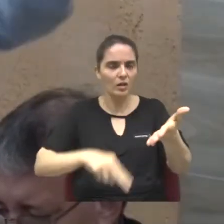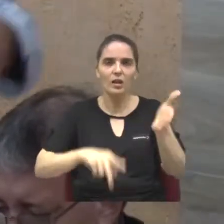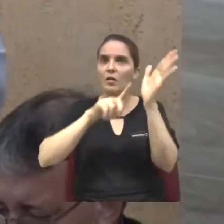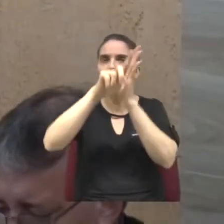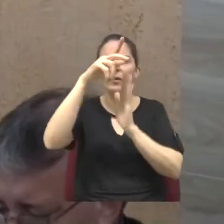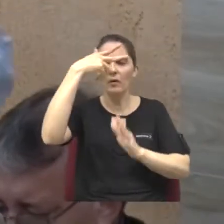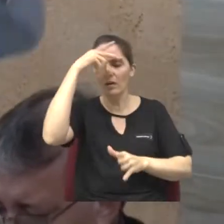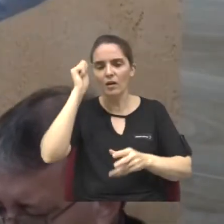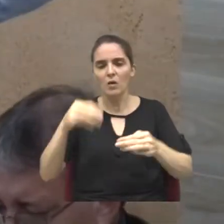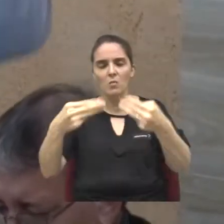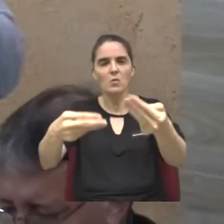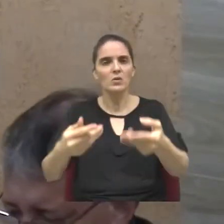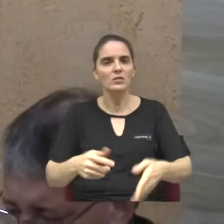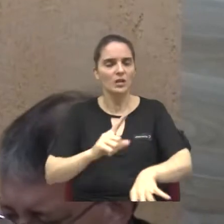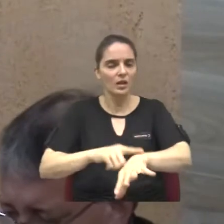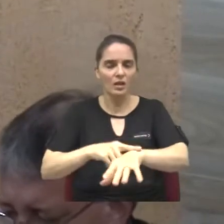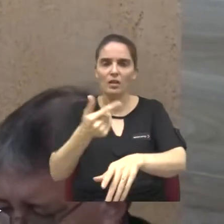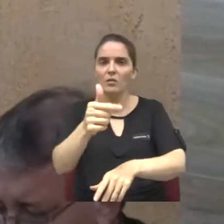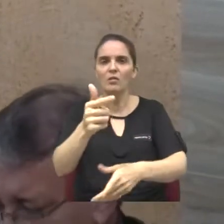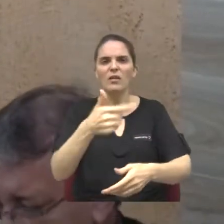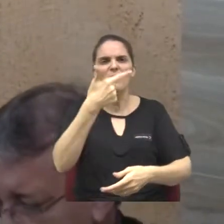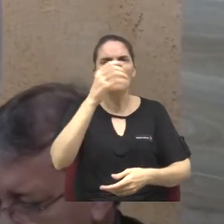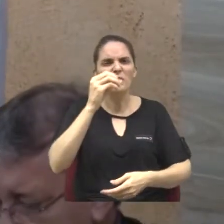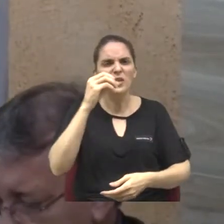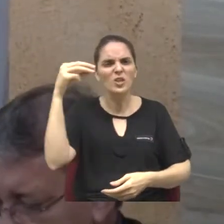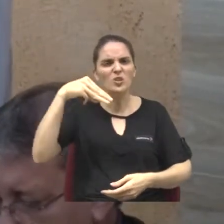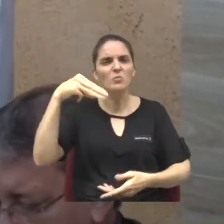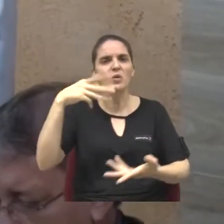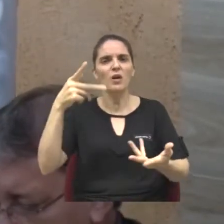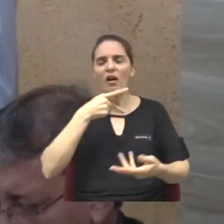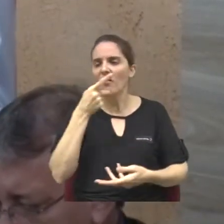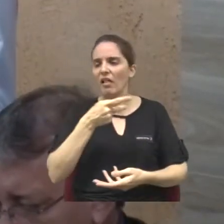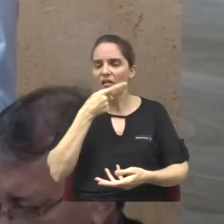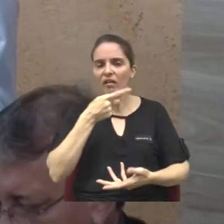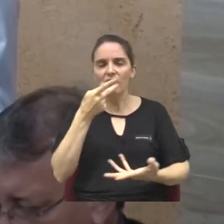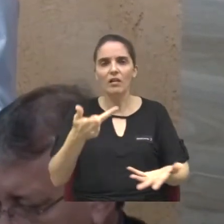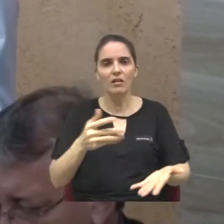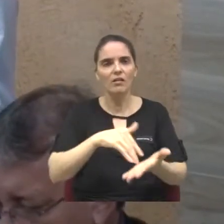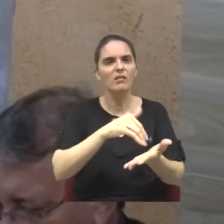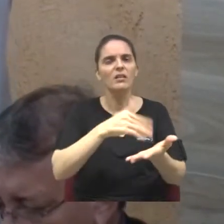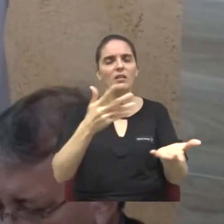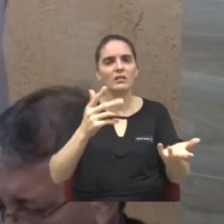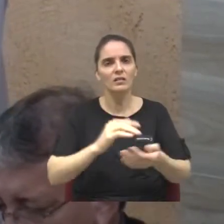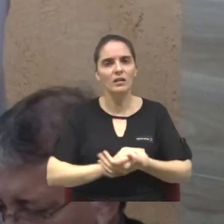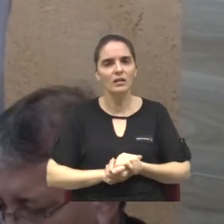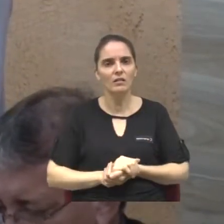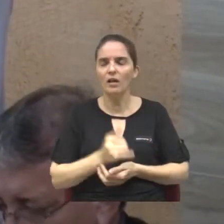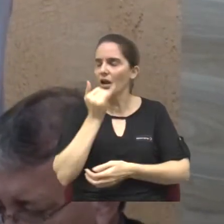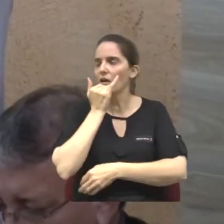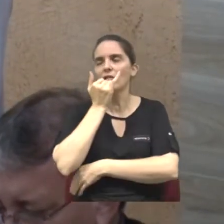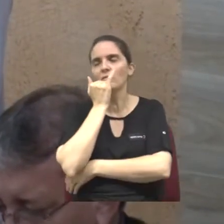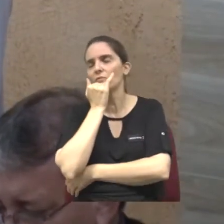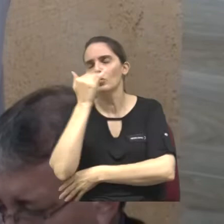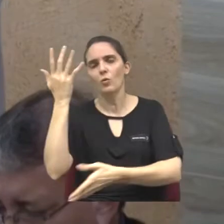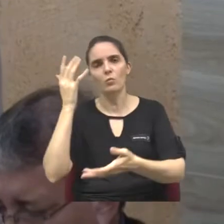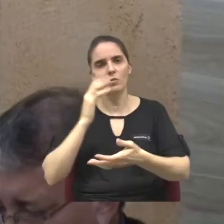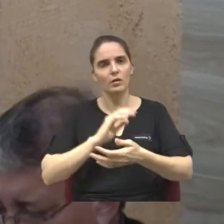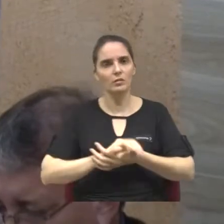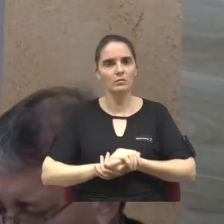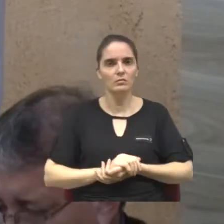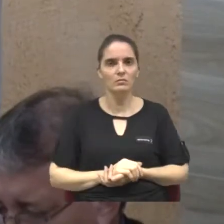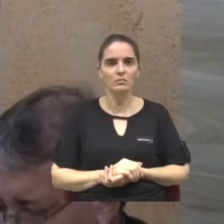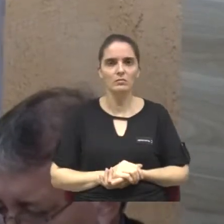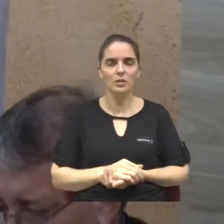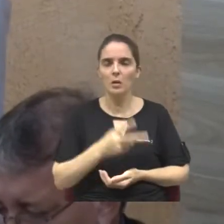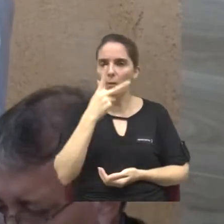de ler moção, e vem aqui atrapalhar 20 minutos, e depois fazer, me desculpa, essa